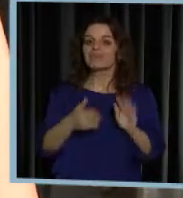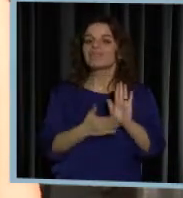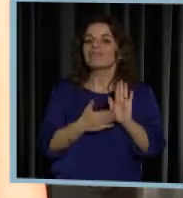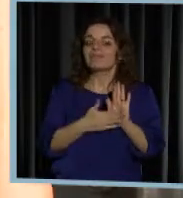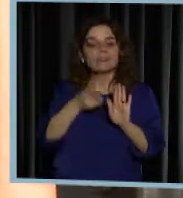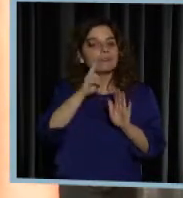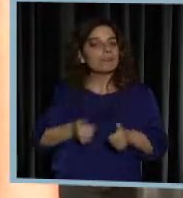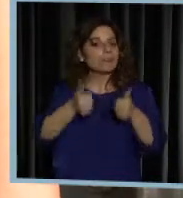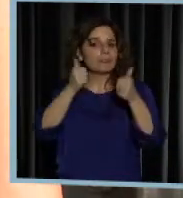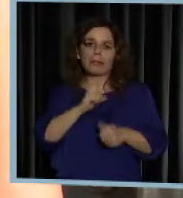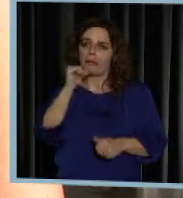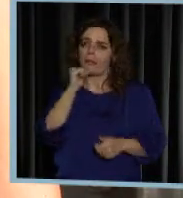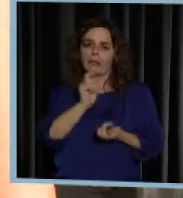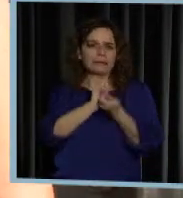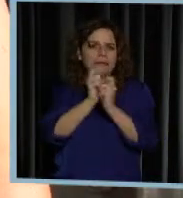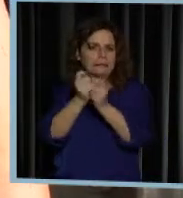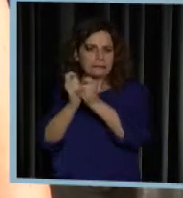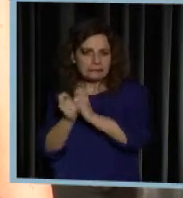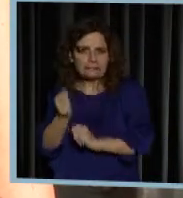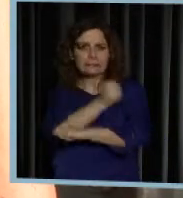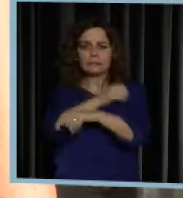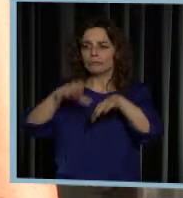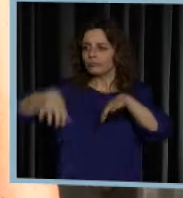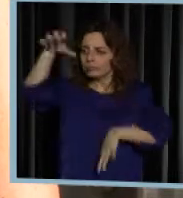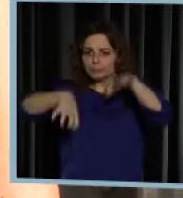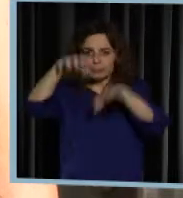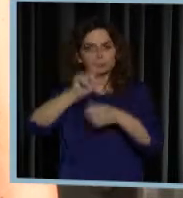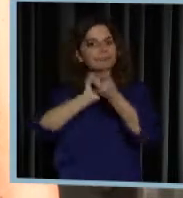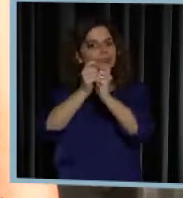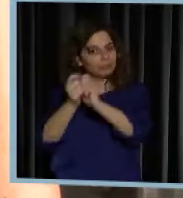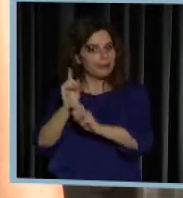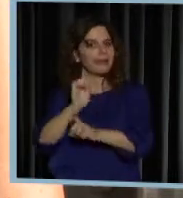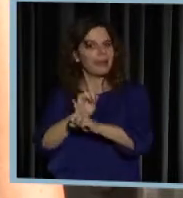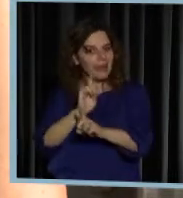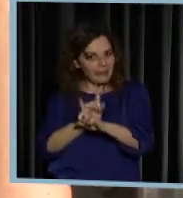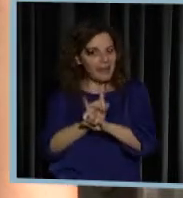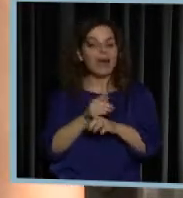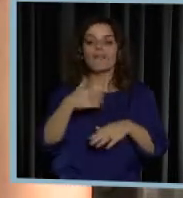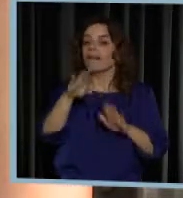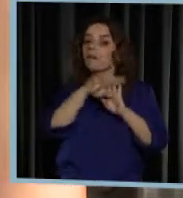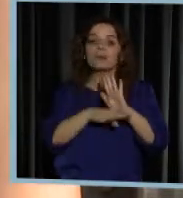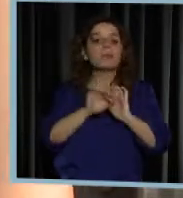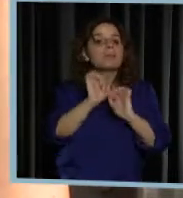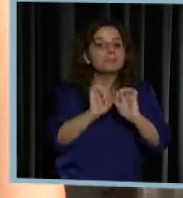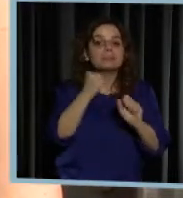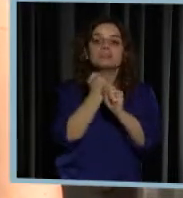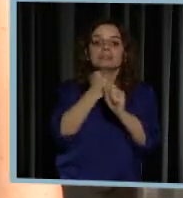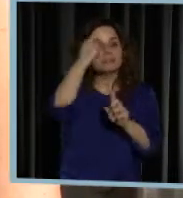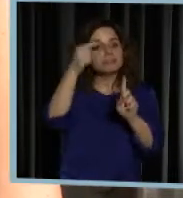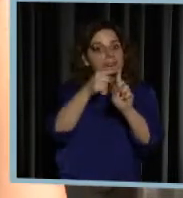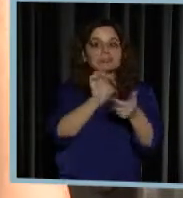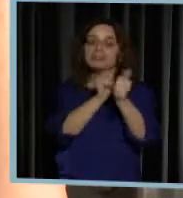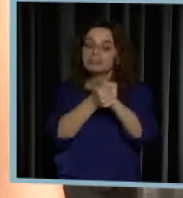a cidade está em permanente transformação e os seus edifícios também, e que os edifícios vão alterando o seu programa, a sua função,